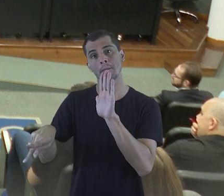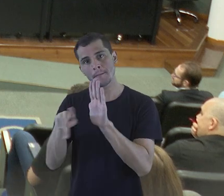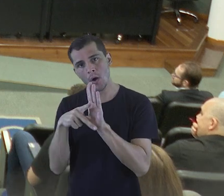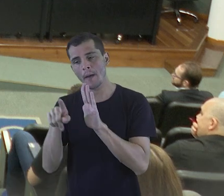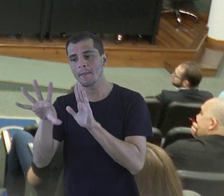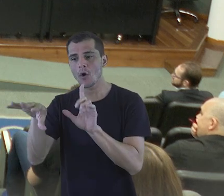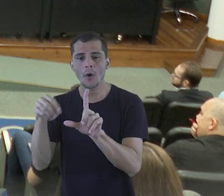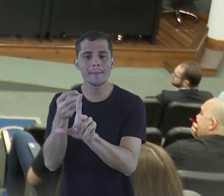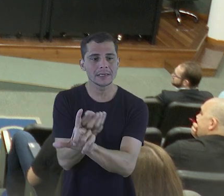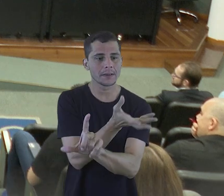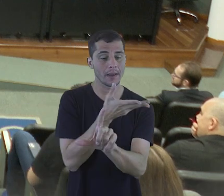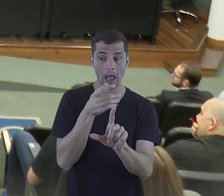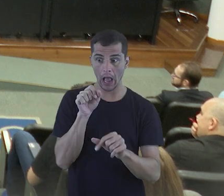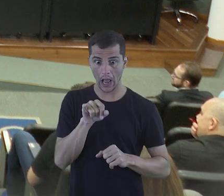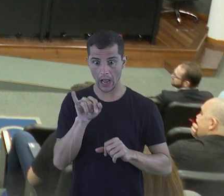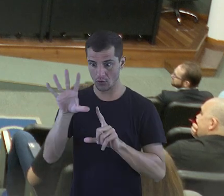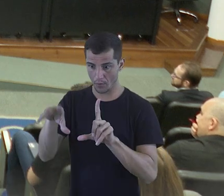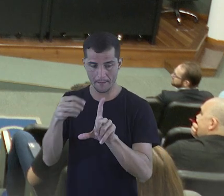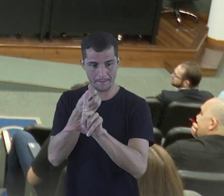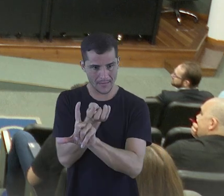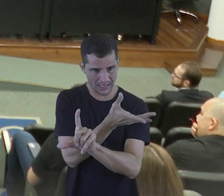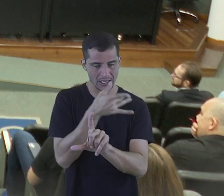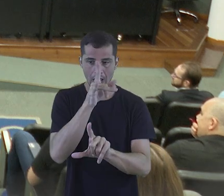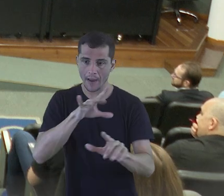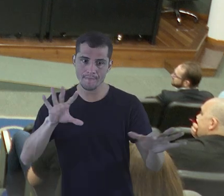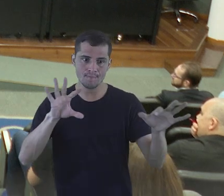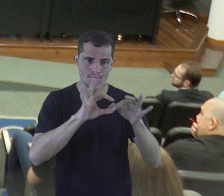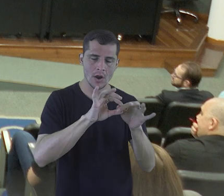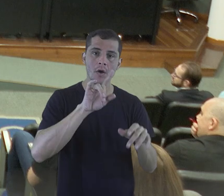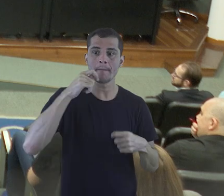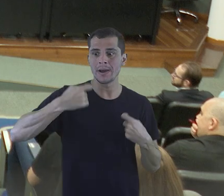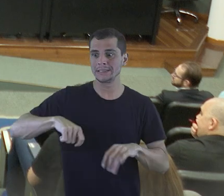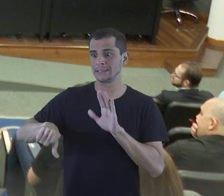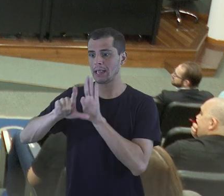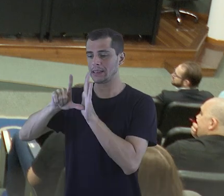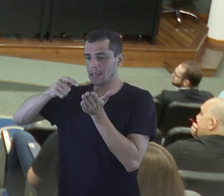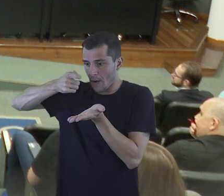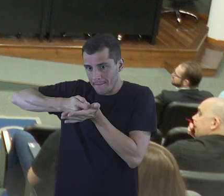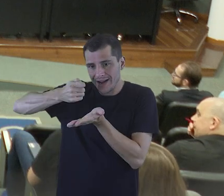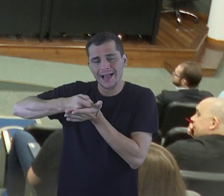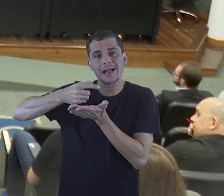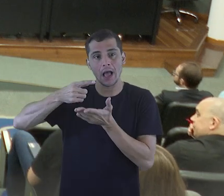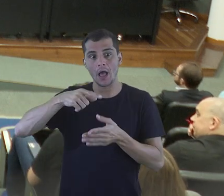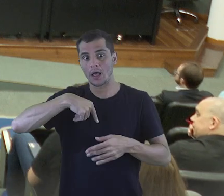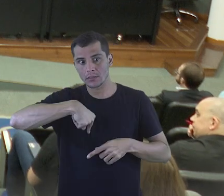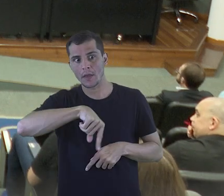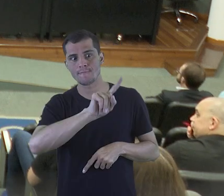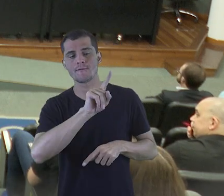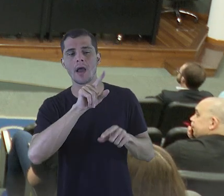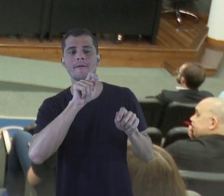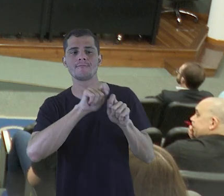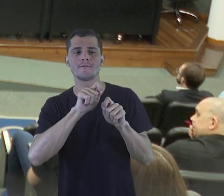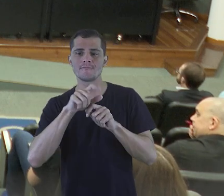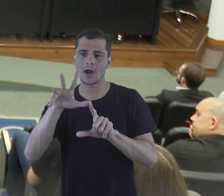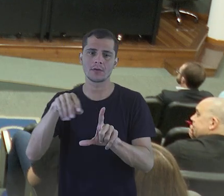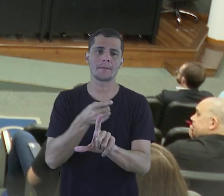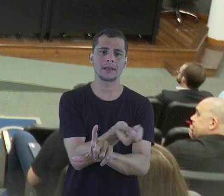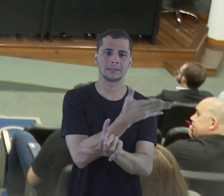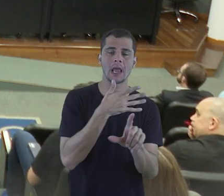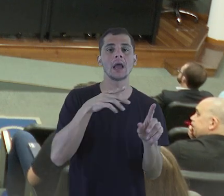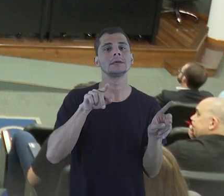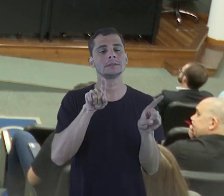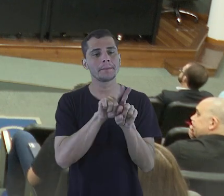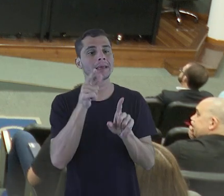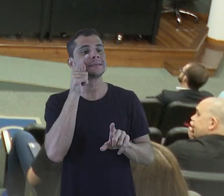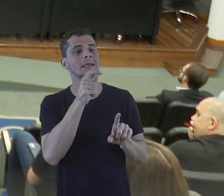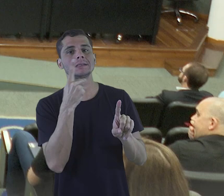dizendo que os compartilhamentos que sejam vinculados ao cumprimento de uma obrigação legal serão compartilhados determinadas as finalidades de